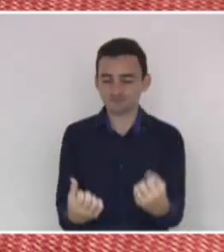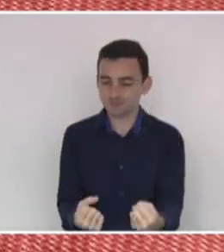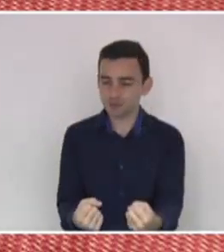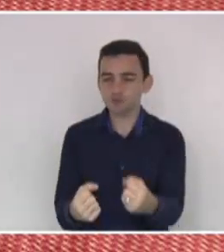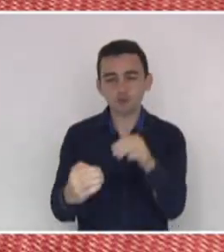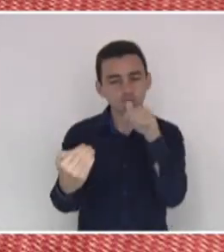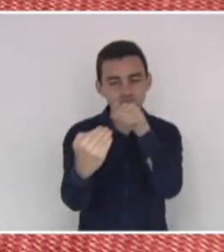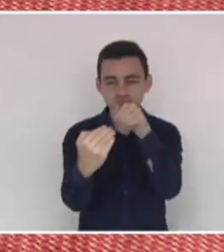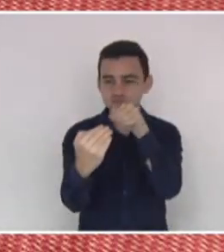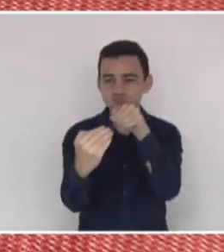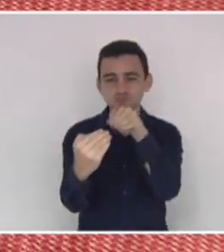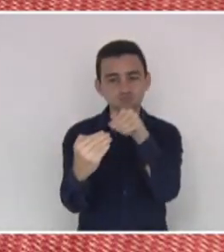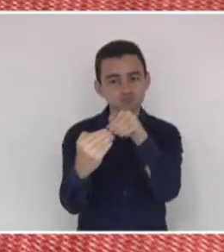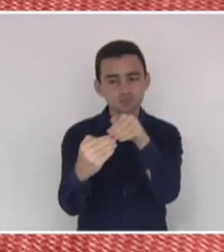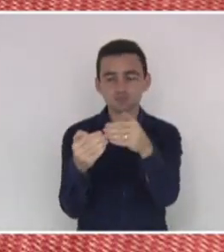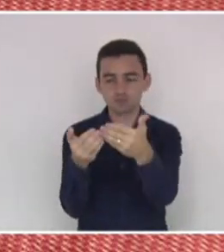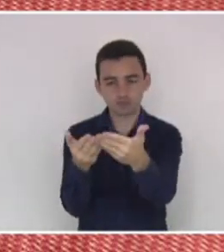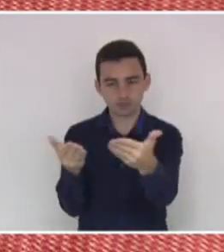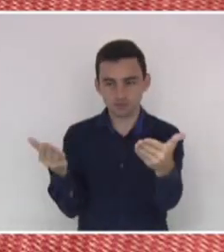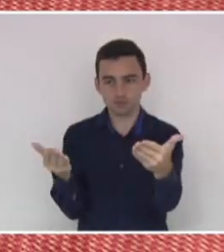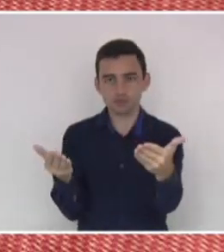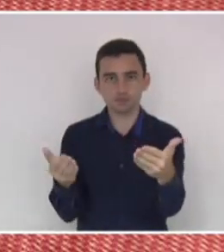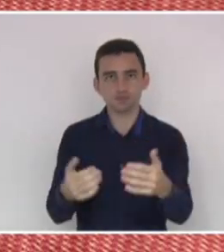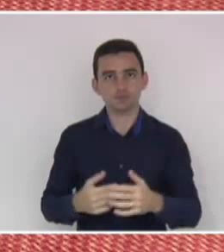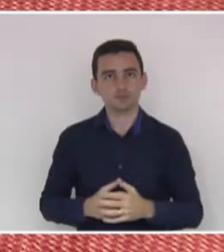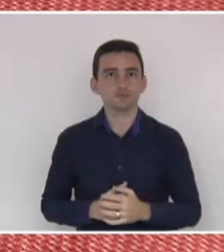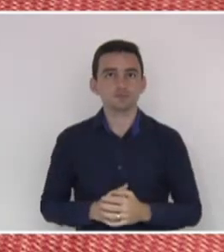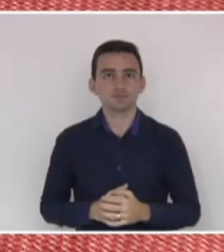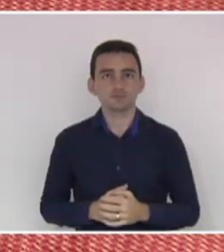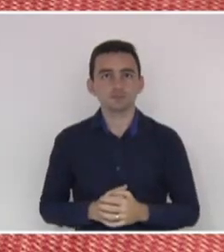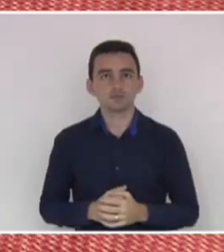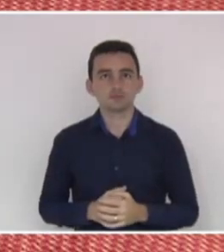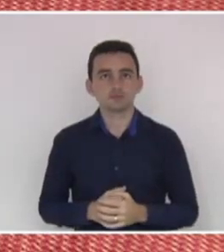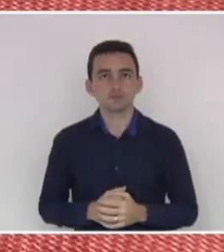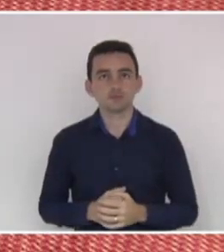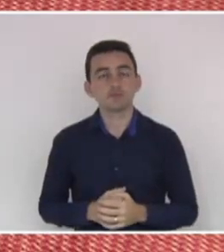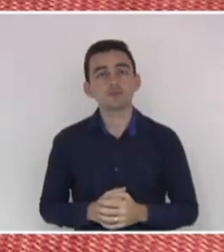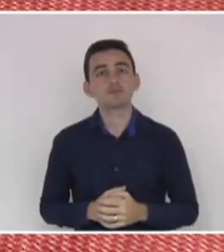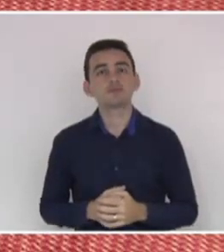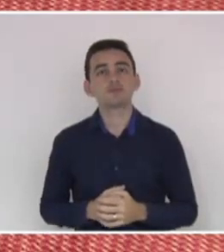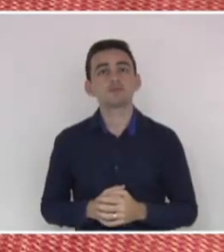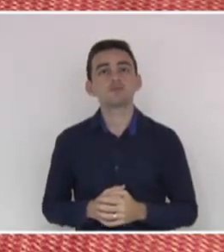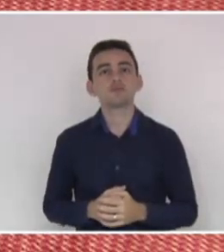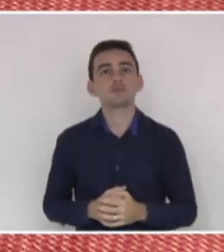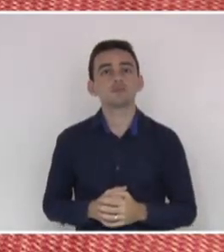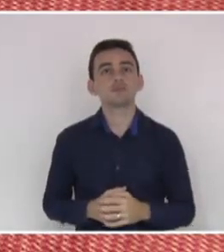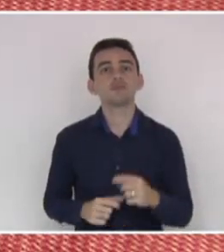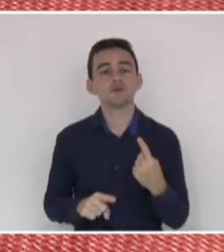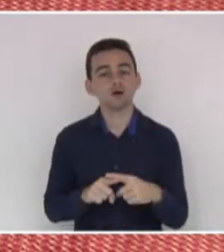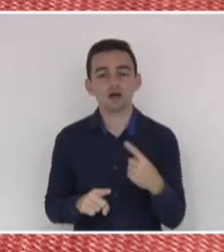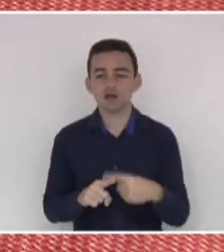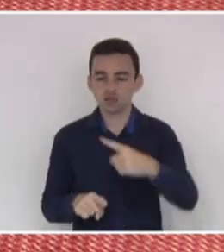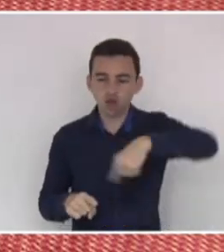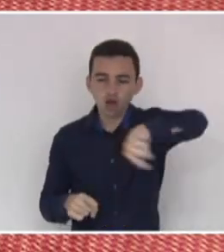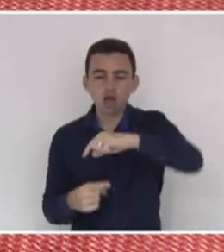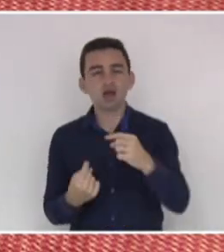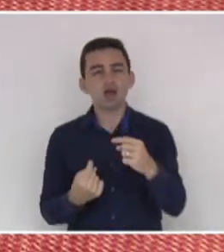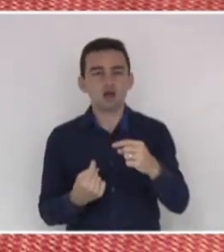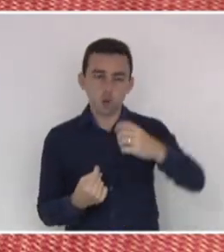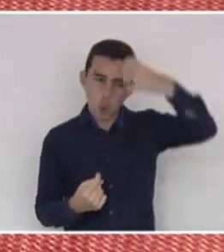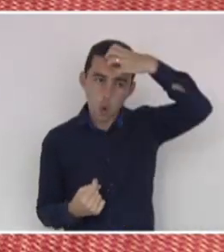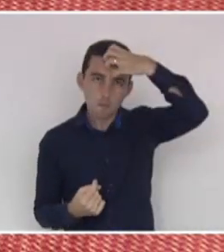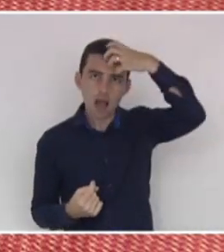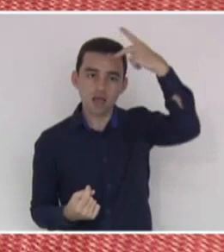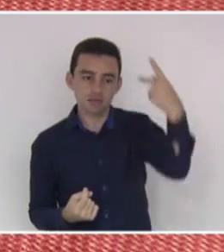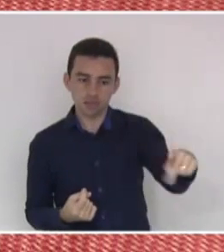e grau superlativo absoluto sintético, que foi professor de português, porque nós não podemos penalizar o agricultor, que, aliás, ele